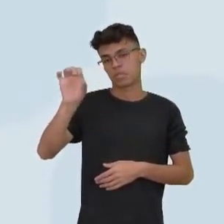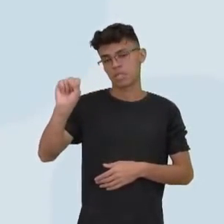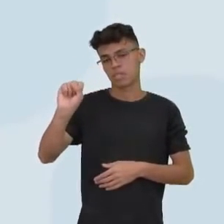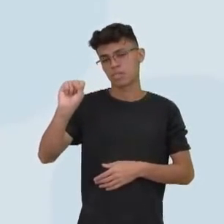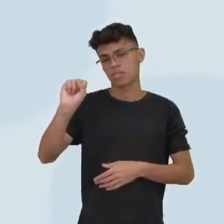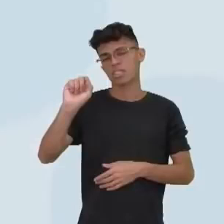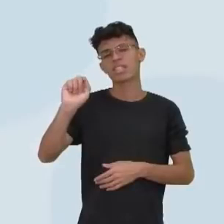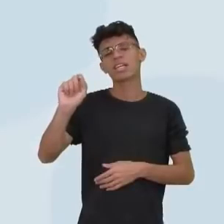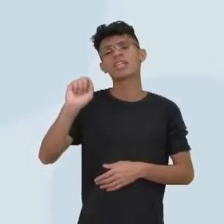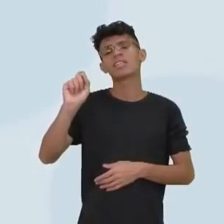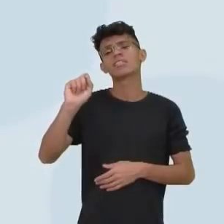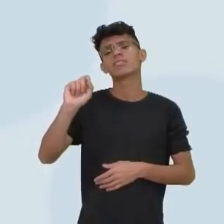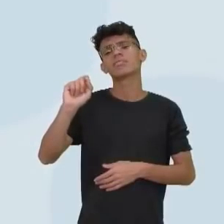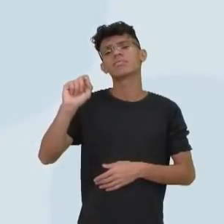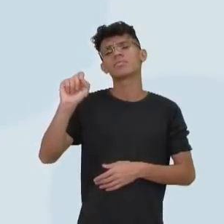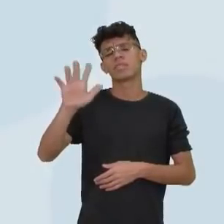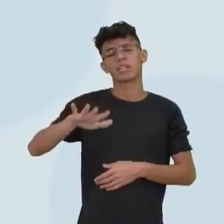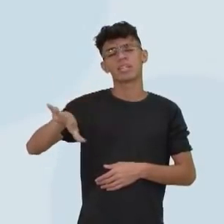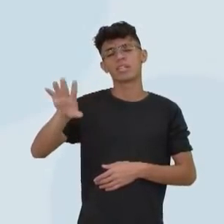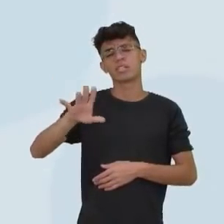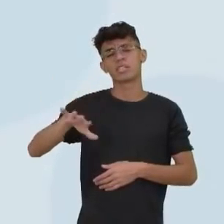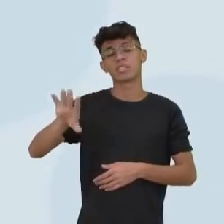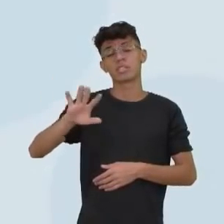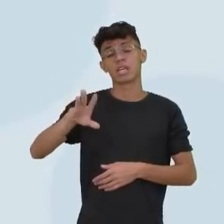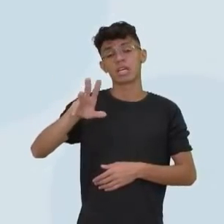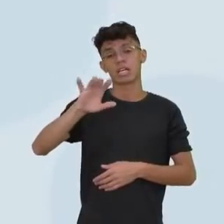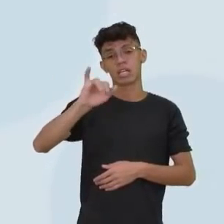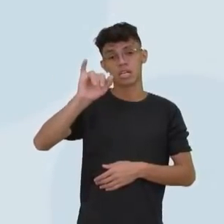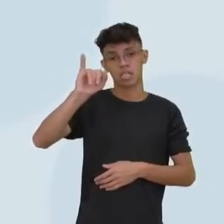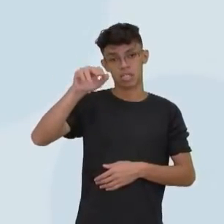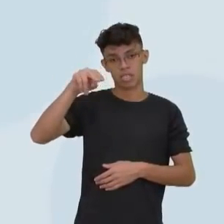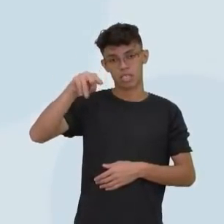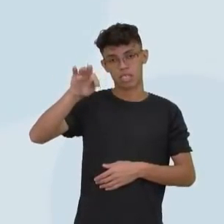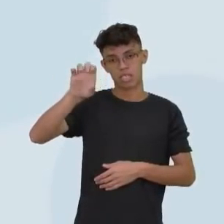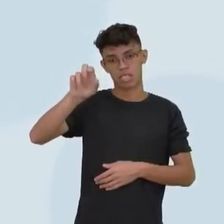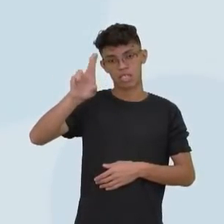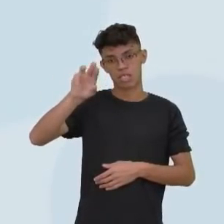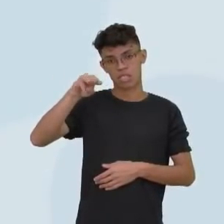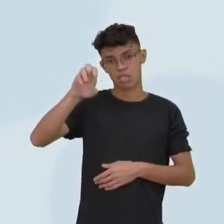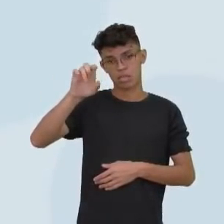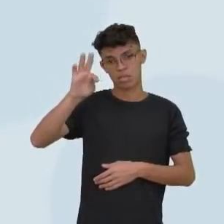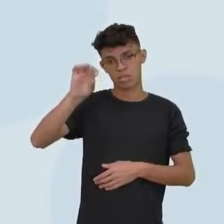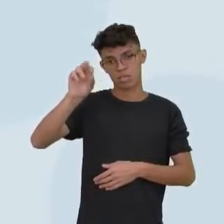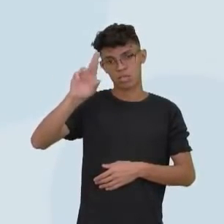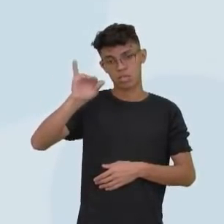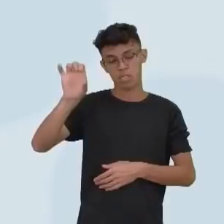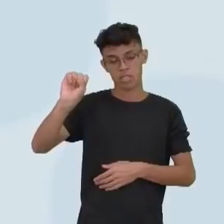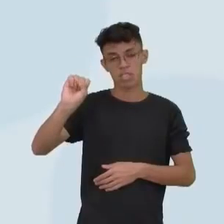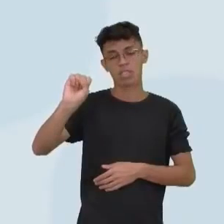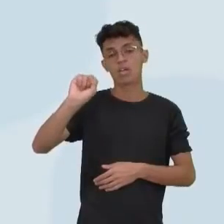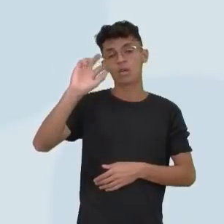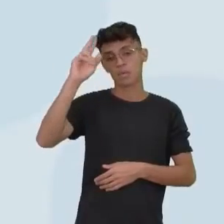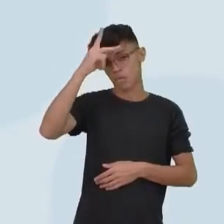Professora, quem eram os interventores? Os interventores eram pessoas que apoiaram Getúlio Vargas nesse